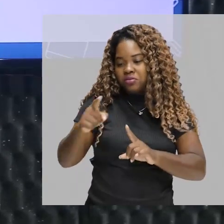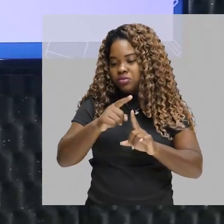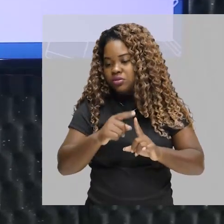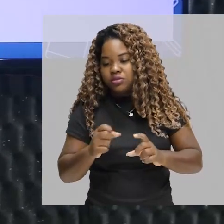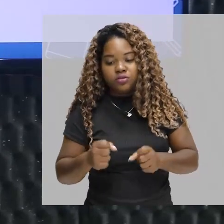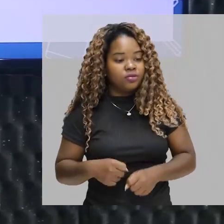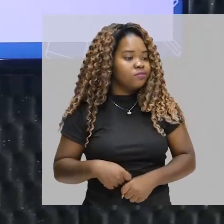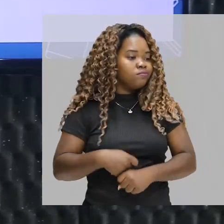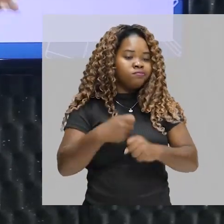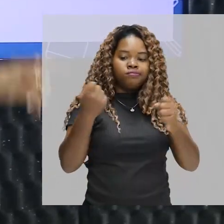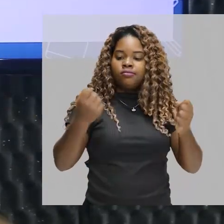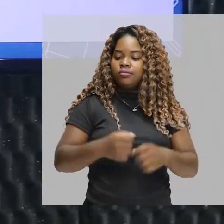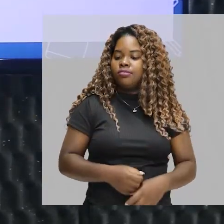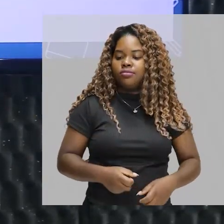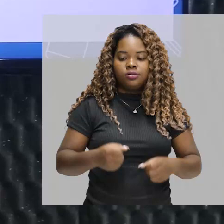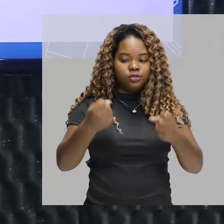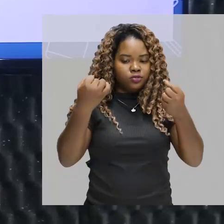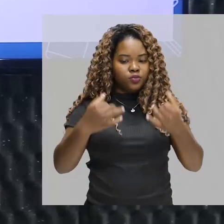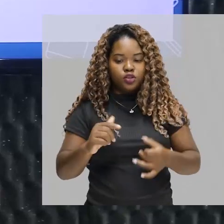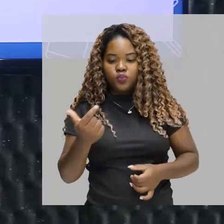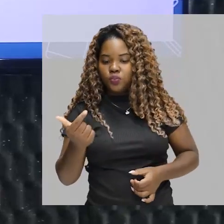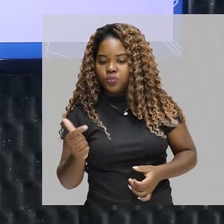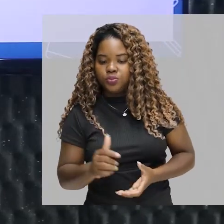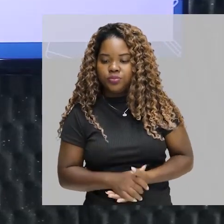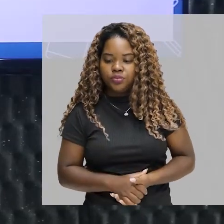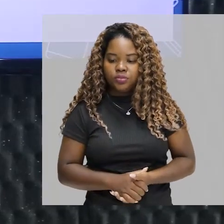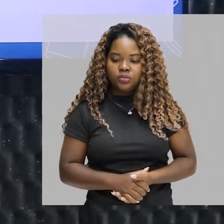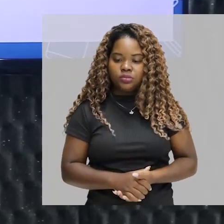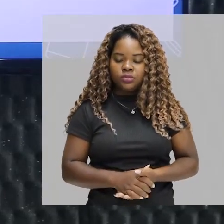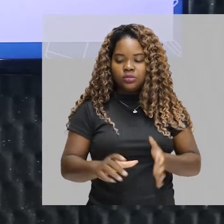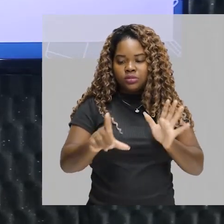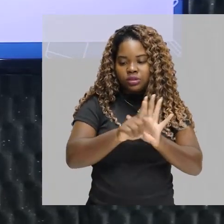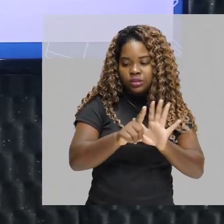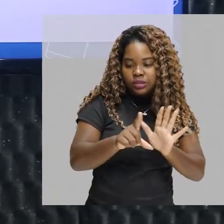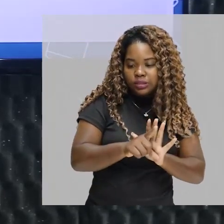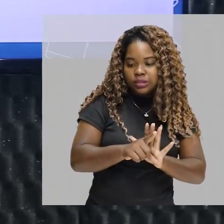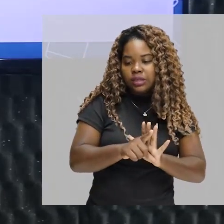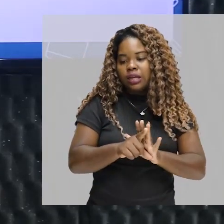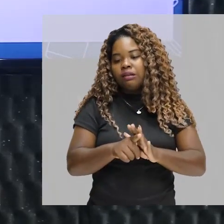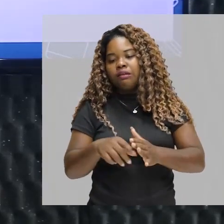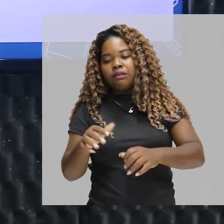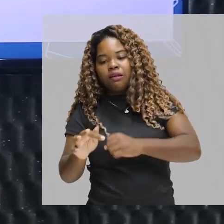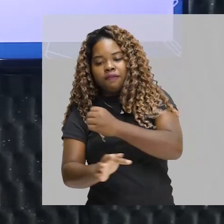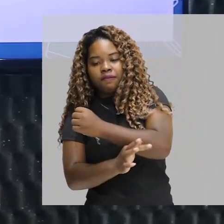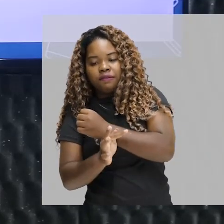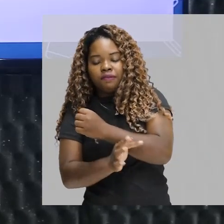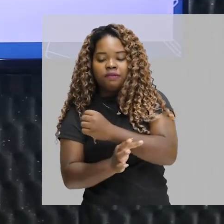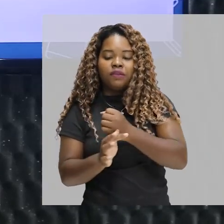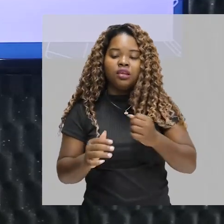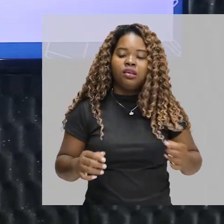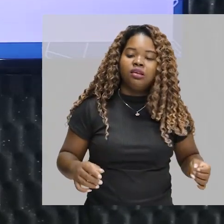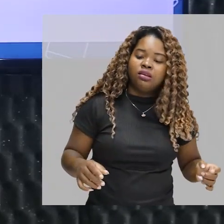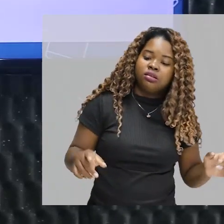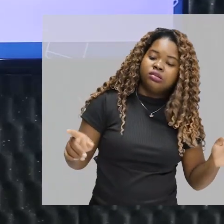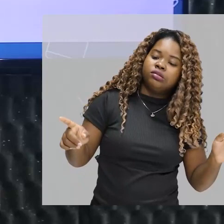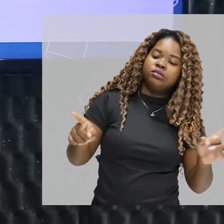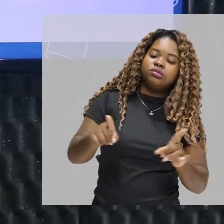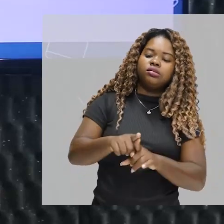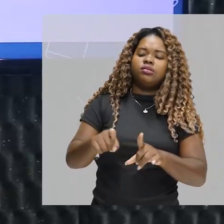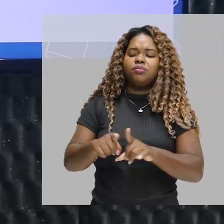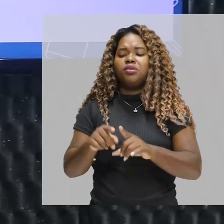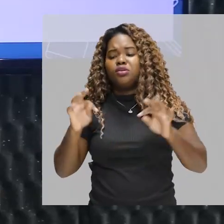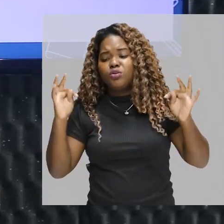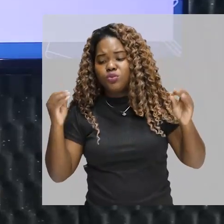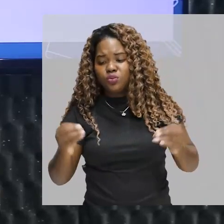falar. Segundo as leis que regem a realidade, leis da física, desafia a lei da natureza, desafia as leis da física,